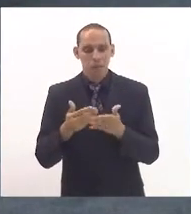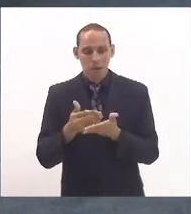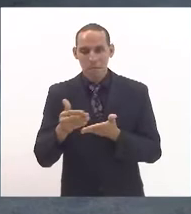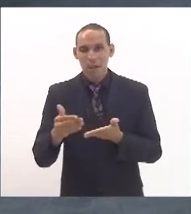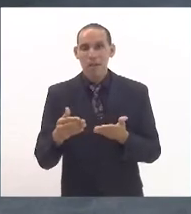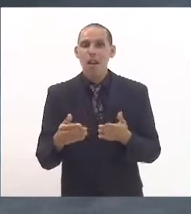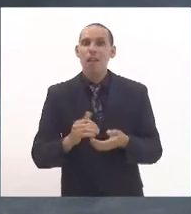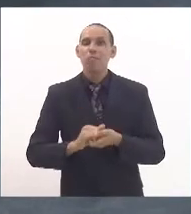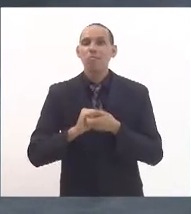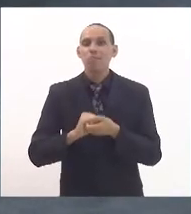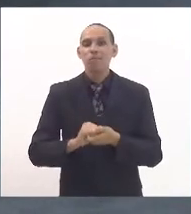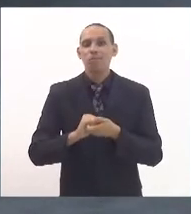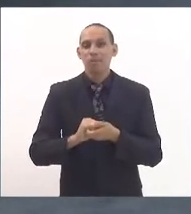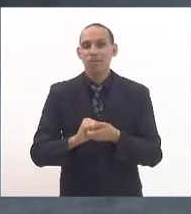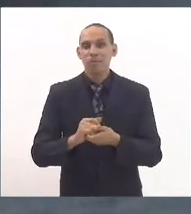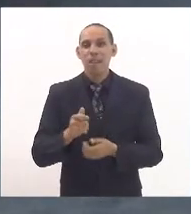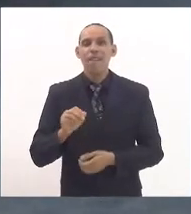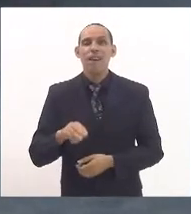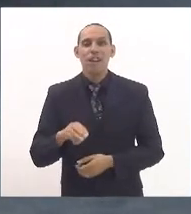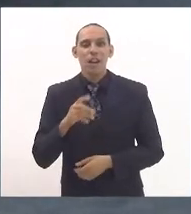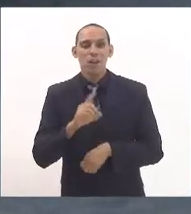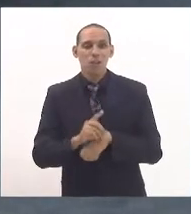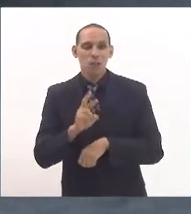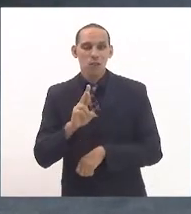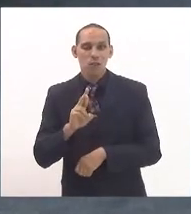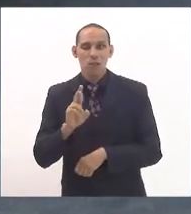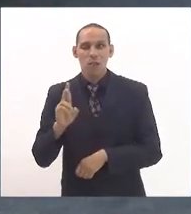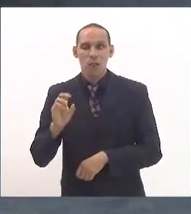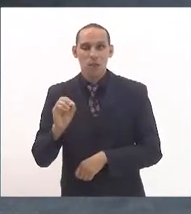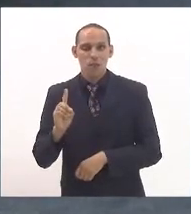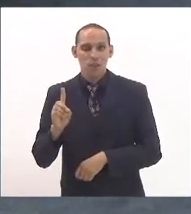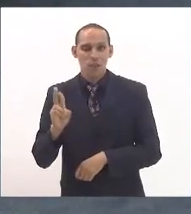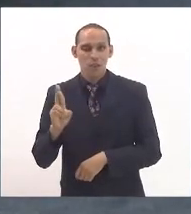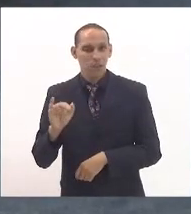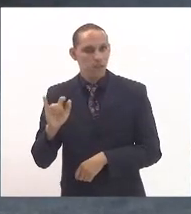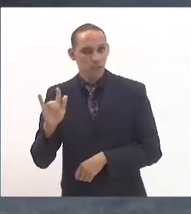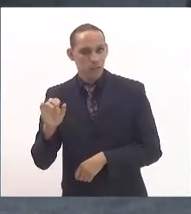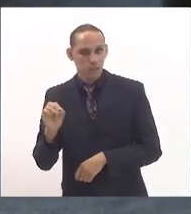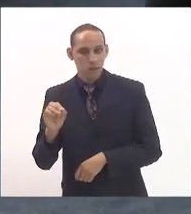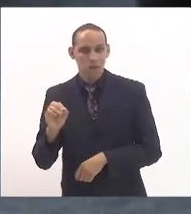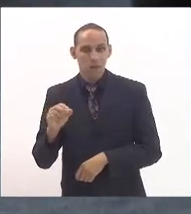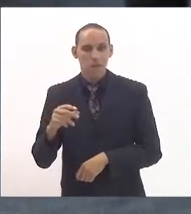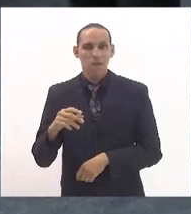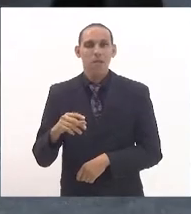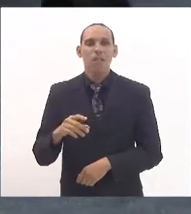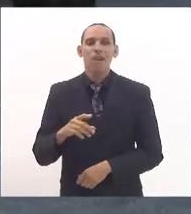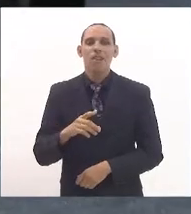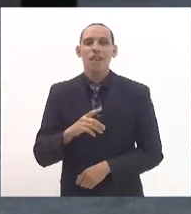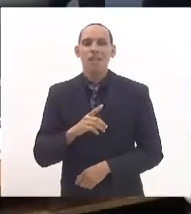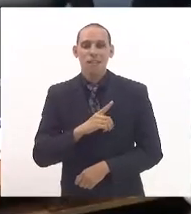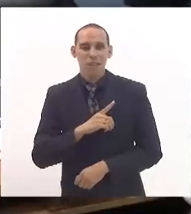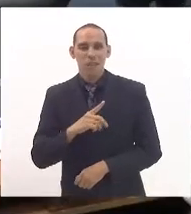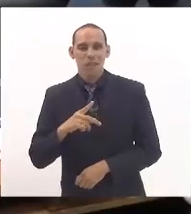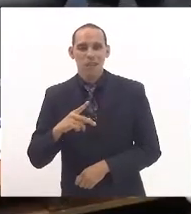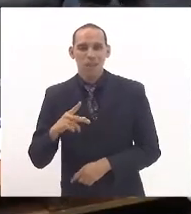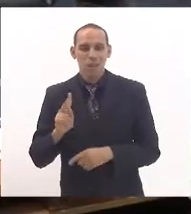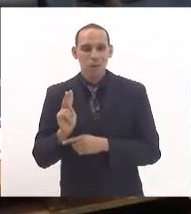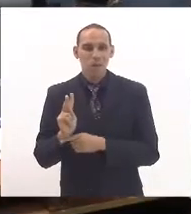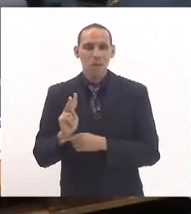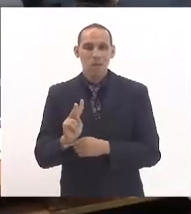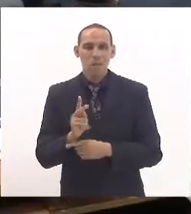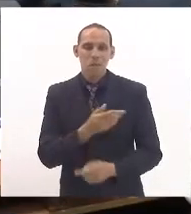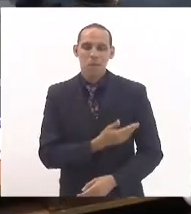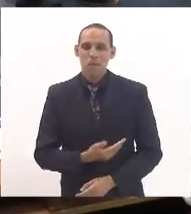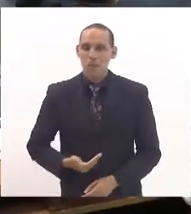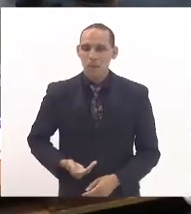saudar Dr. Rodrigo Pacheco, defensor público-geral do Estado do Rio de Janeiro, e os demais